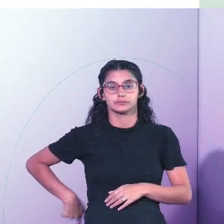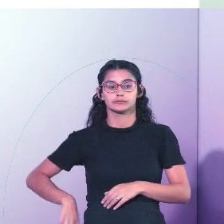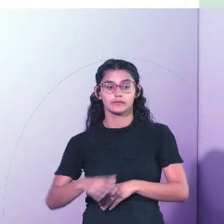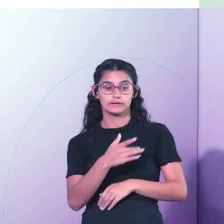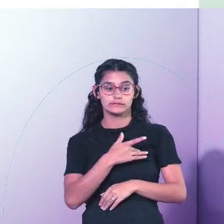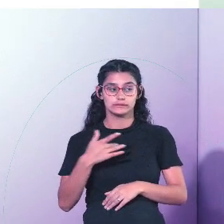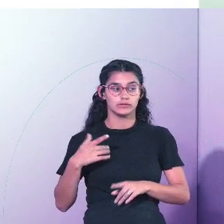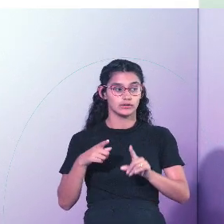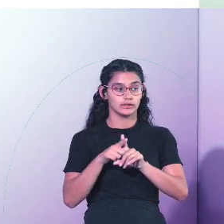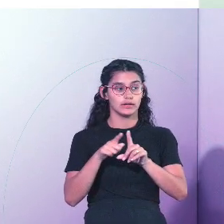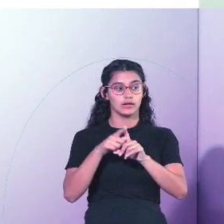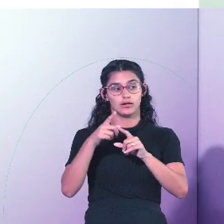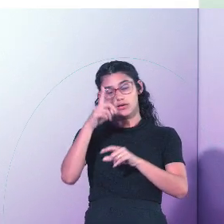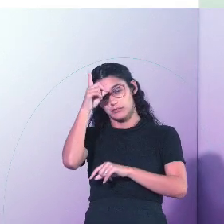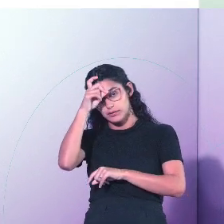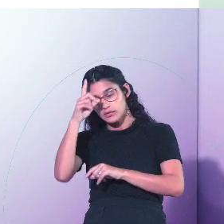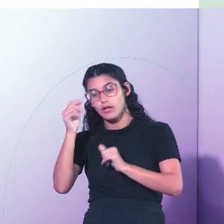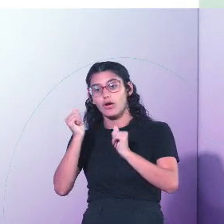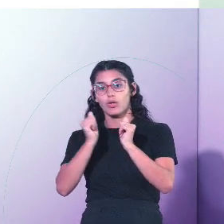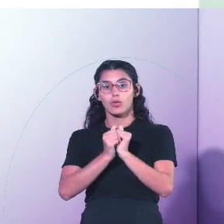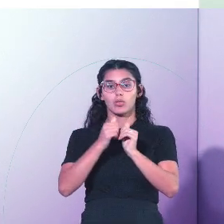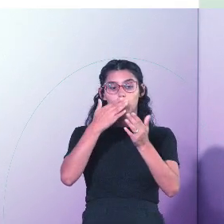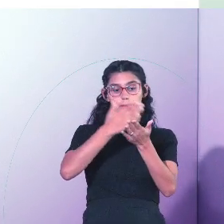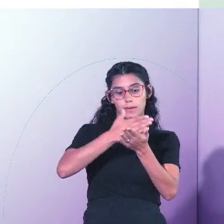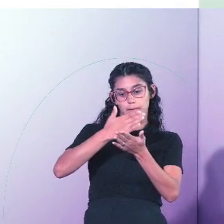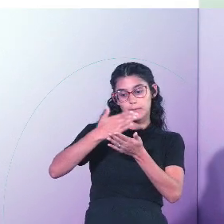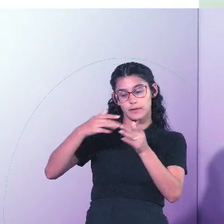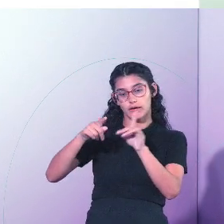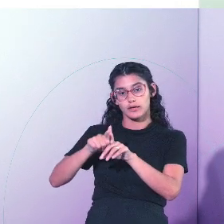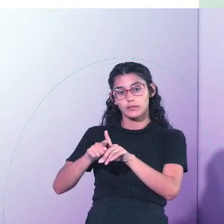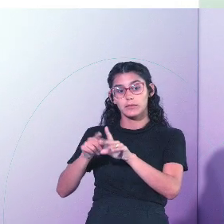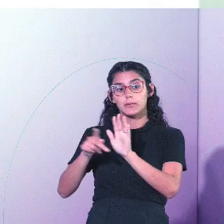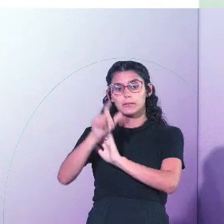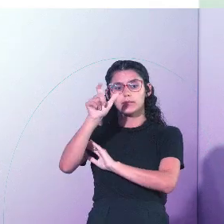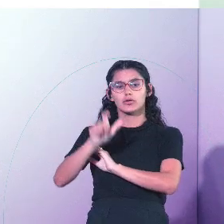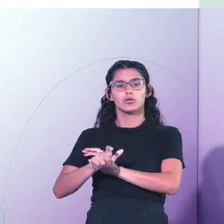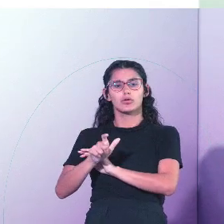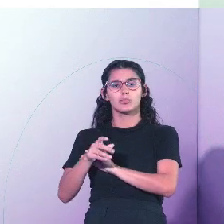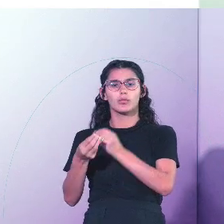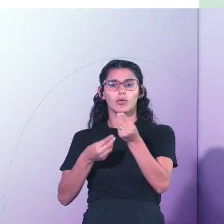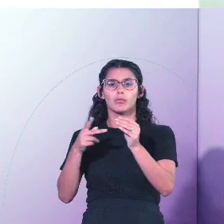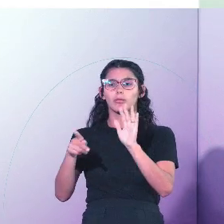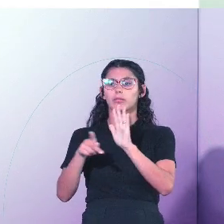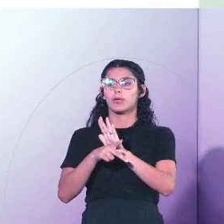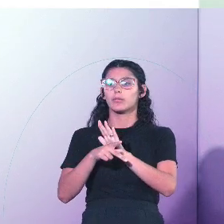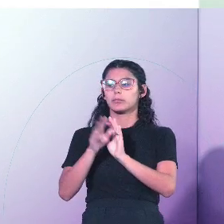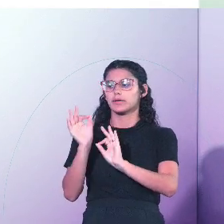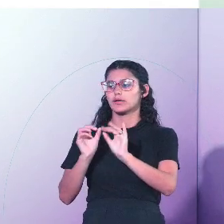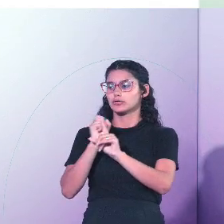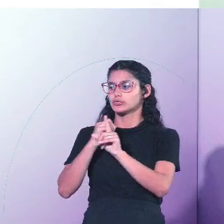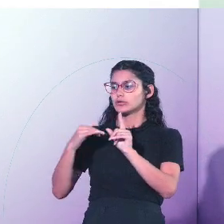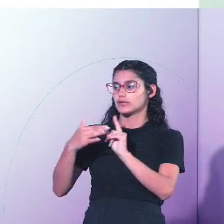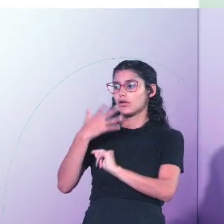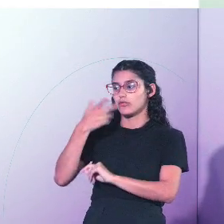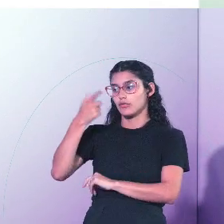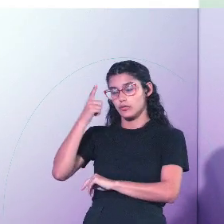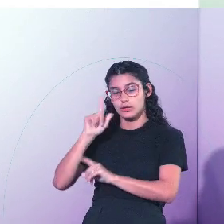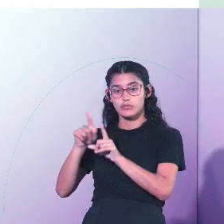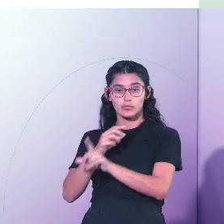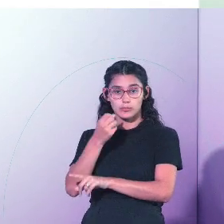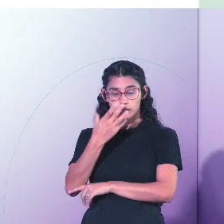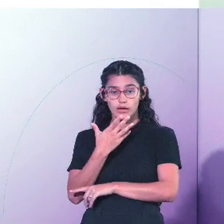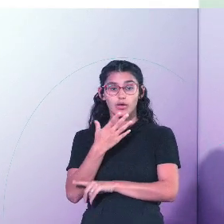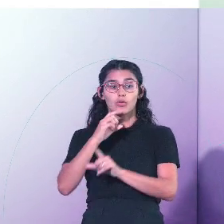reduz internações, reduz outros custos, e para o paciente. E qual é o custo social? A doutora que falou antes aqui falou muito bem.